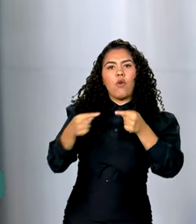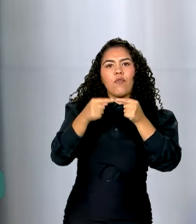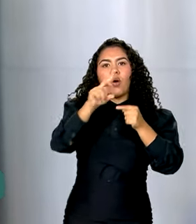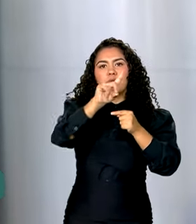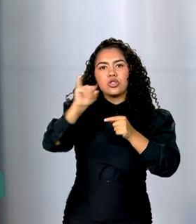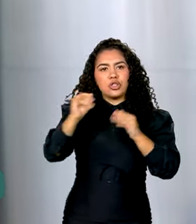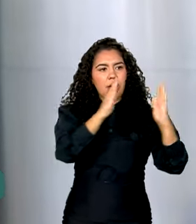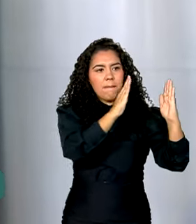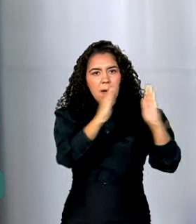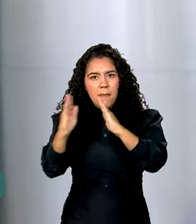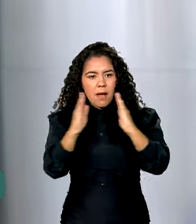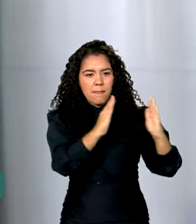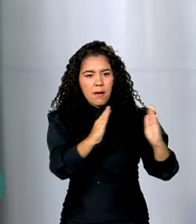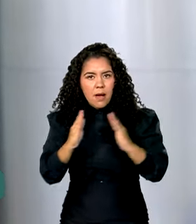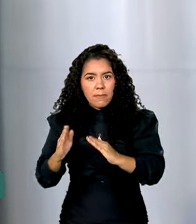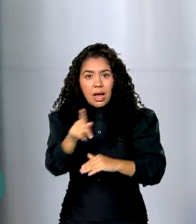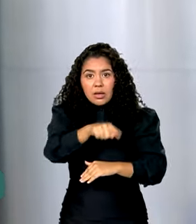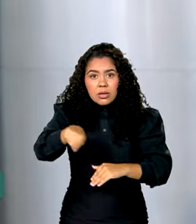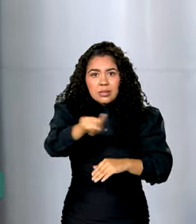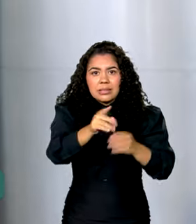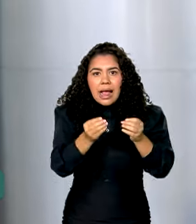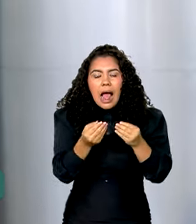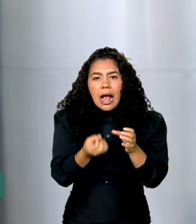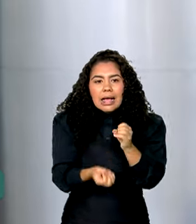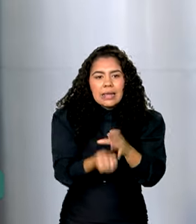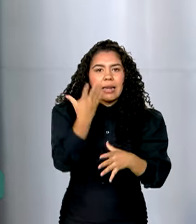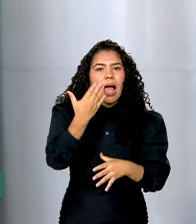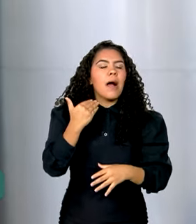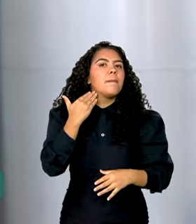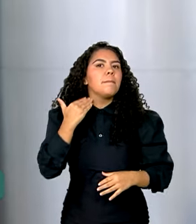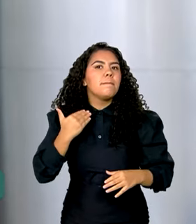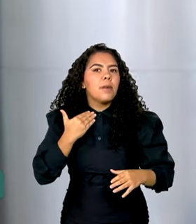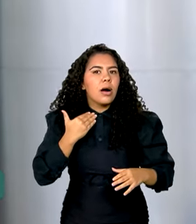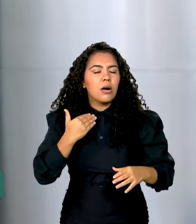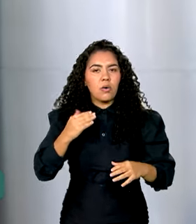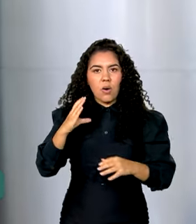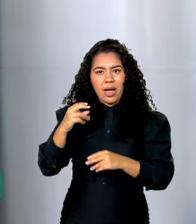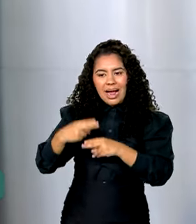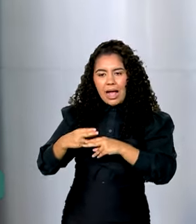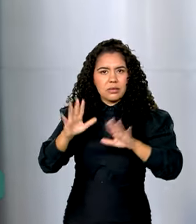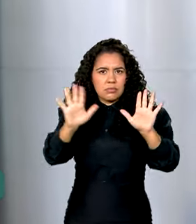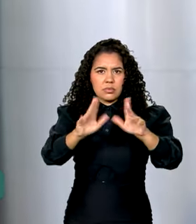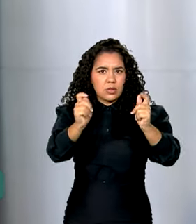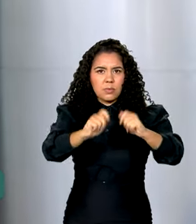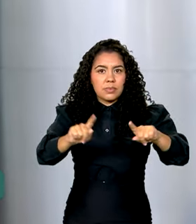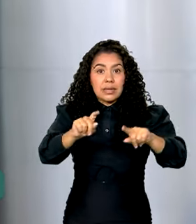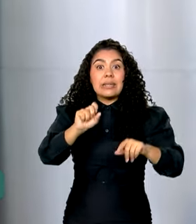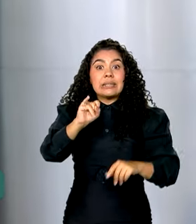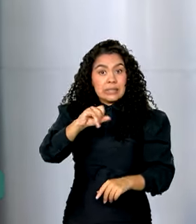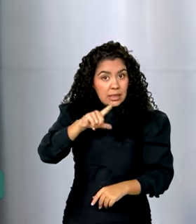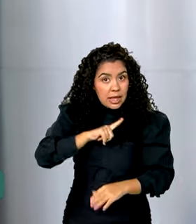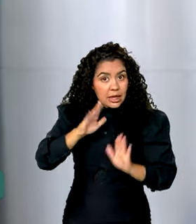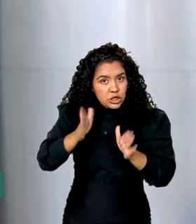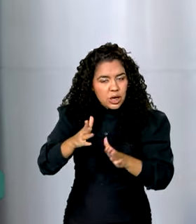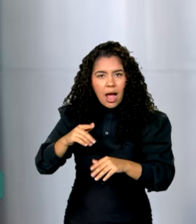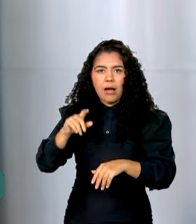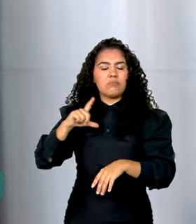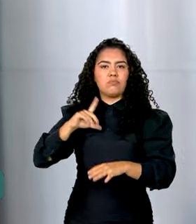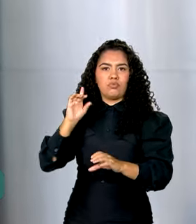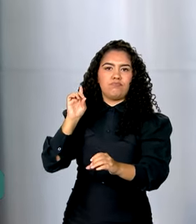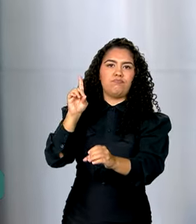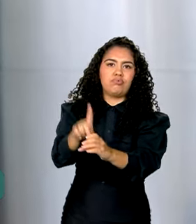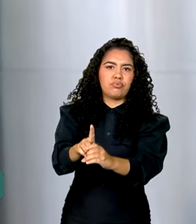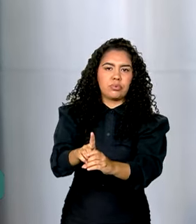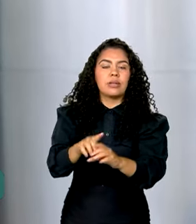beneficiários não precisam abrir uma conta. É que quem já tem uma conta na Caixa vai receber automaticamente e quem não tem a